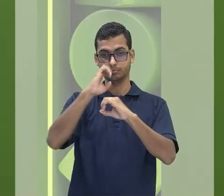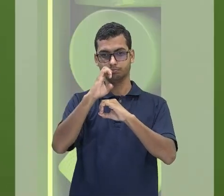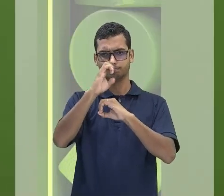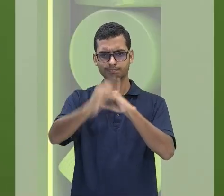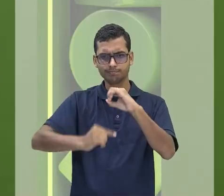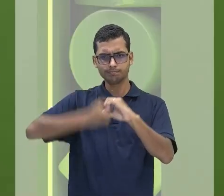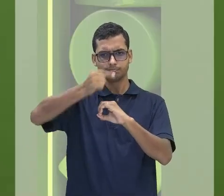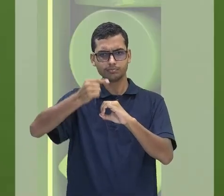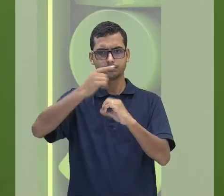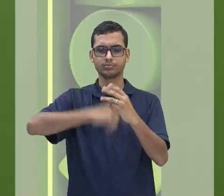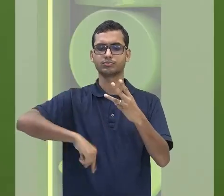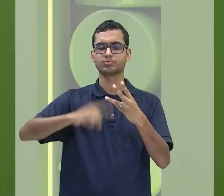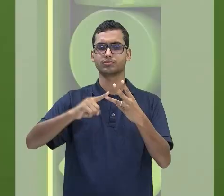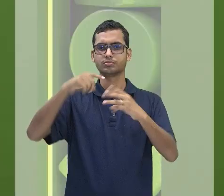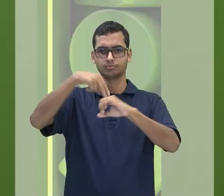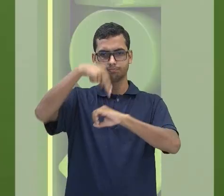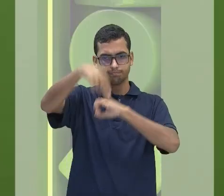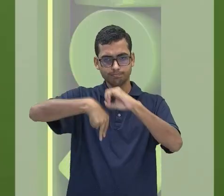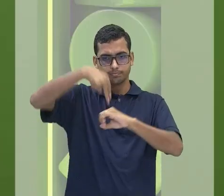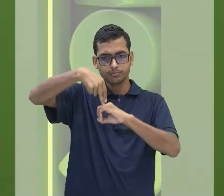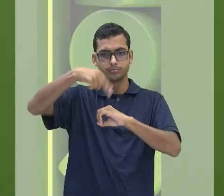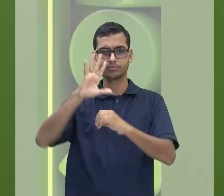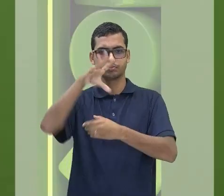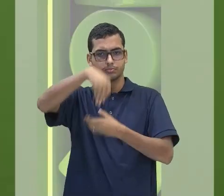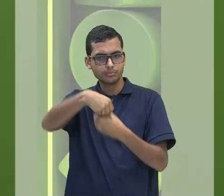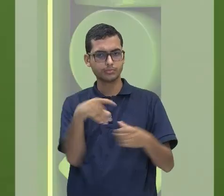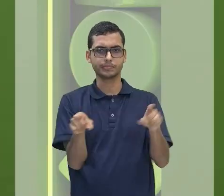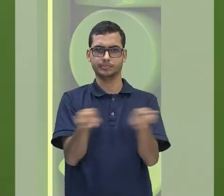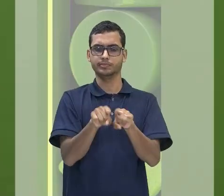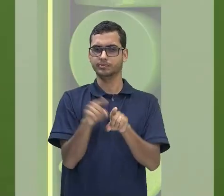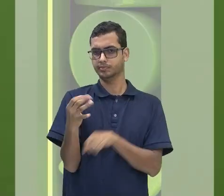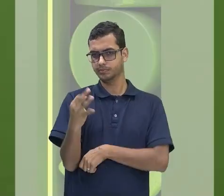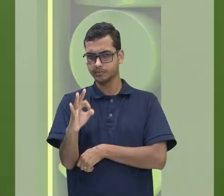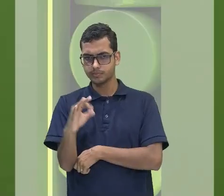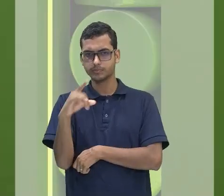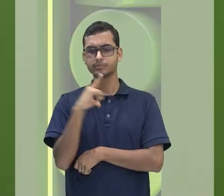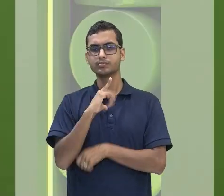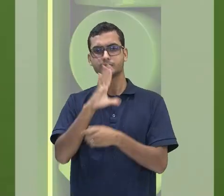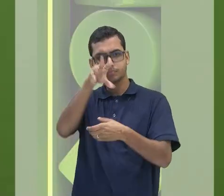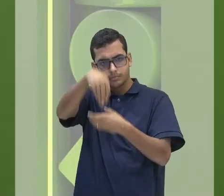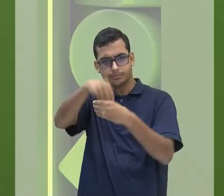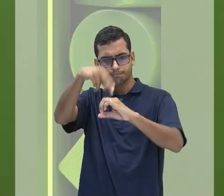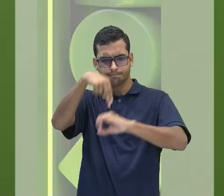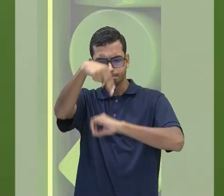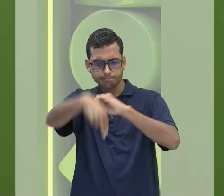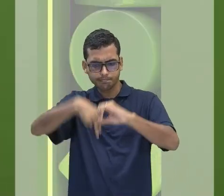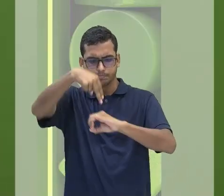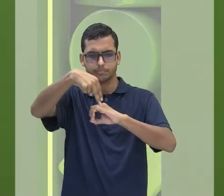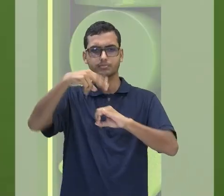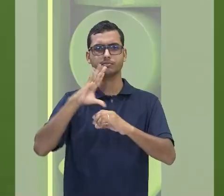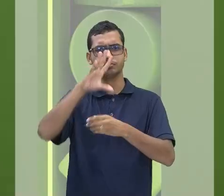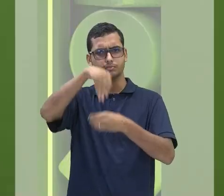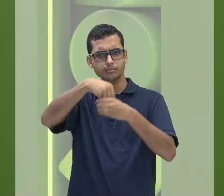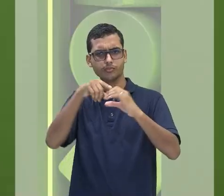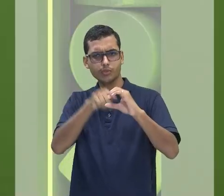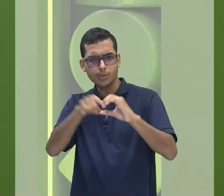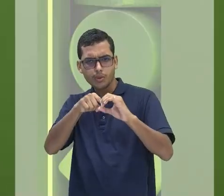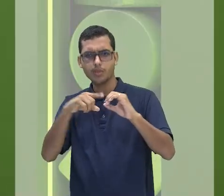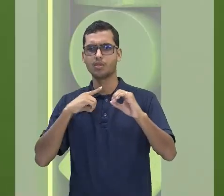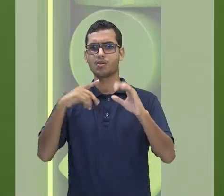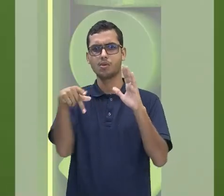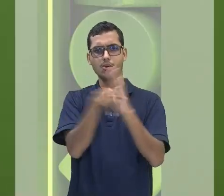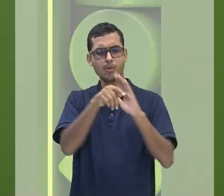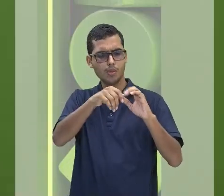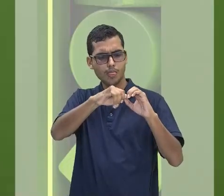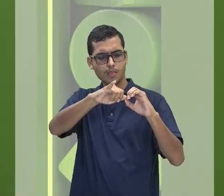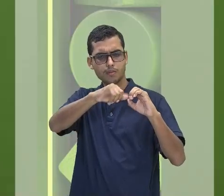As emissões por partículas, elas são provenientes desse núcleo. Elas saem do núcleo do átomo e são emitidas.